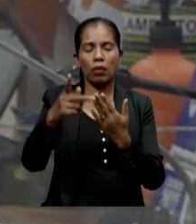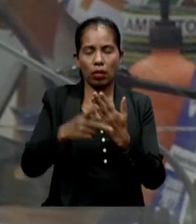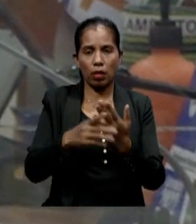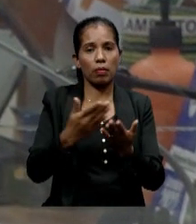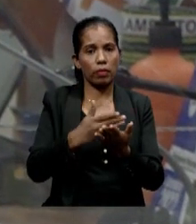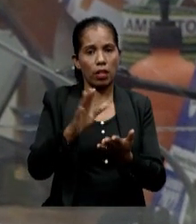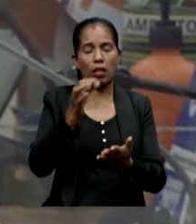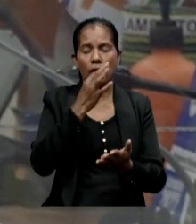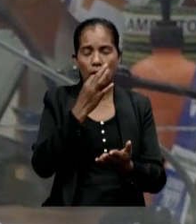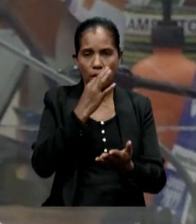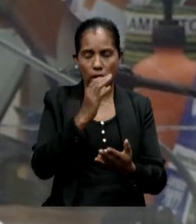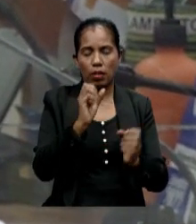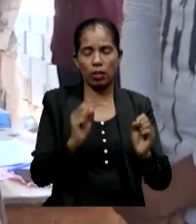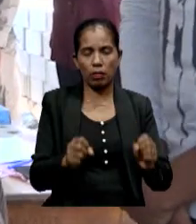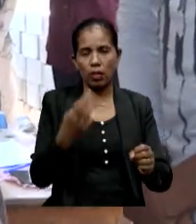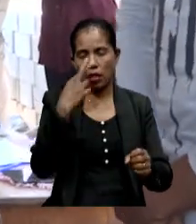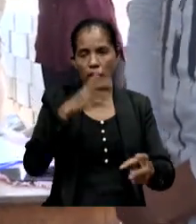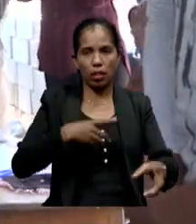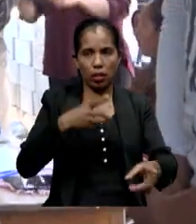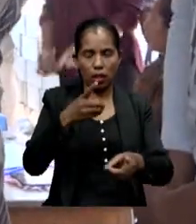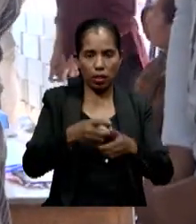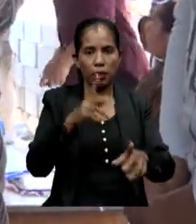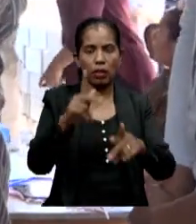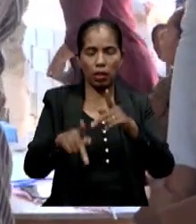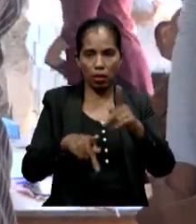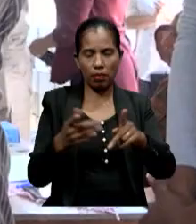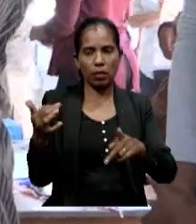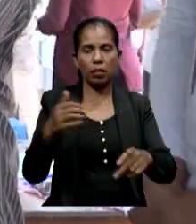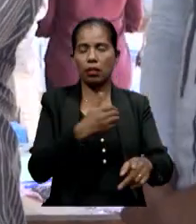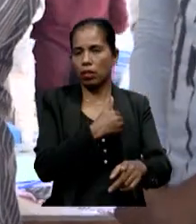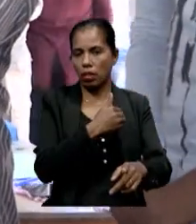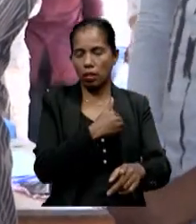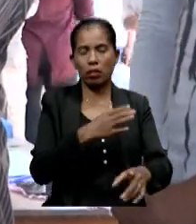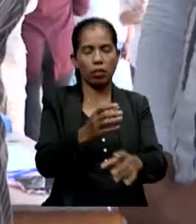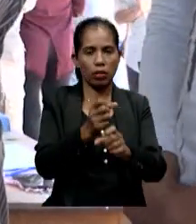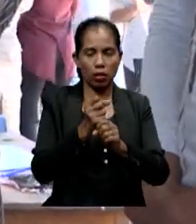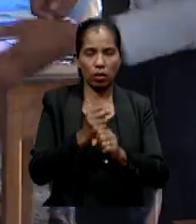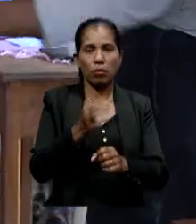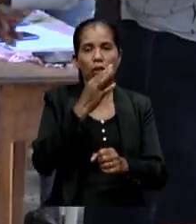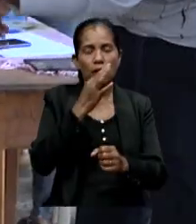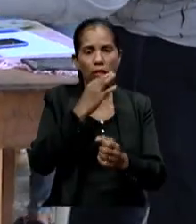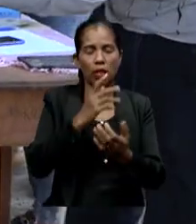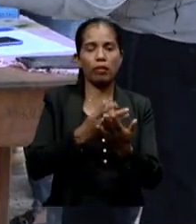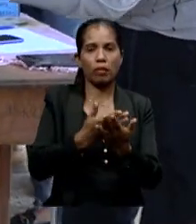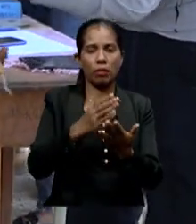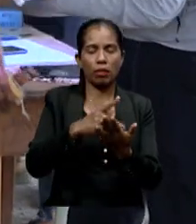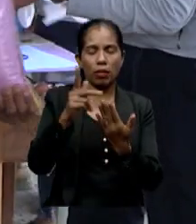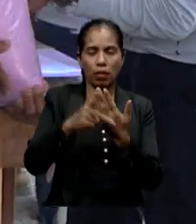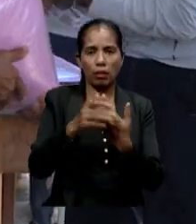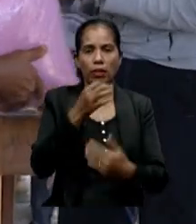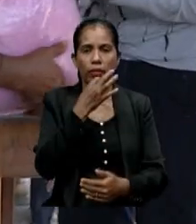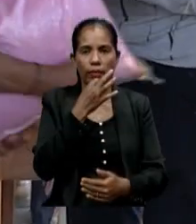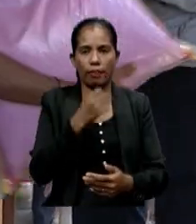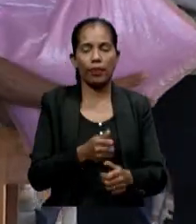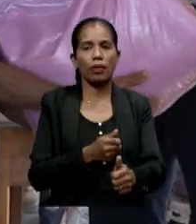Básica, ato resolve direito beneficiário reclamante Sira, nebeto agora se deuximo cesta básica fase primeiro.